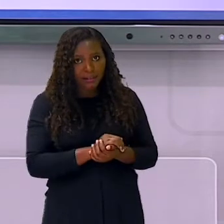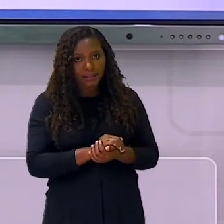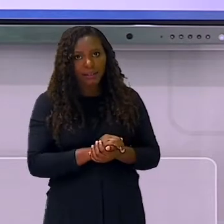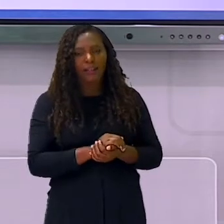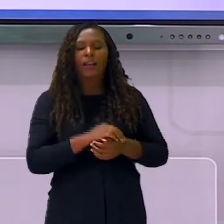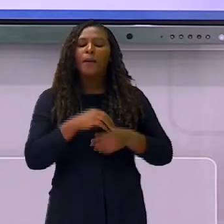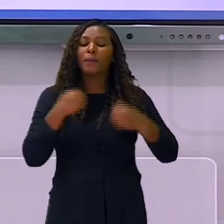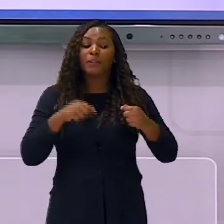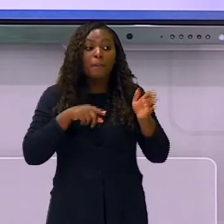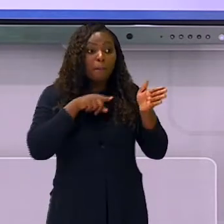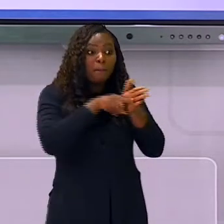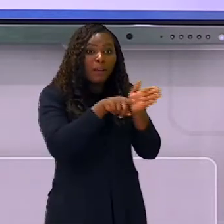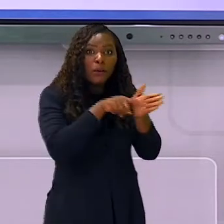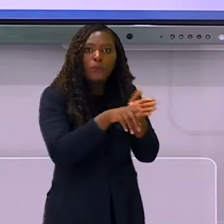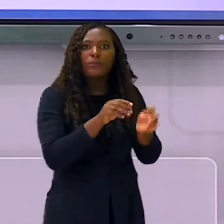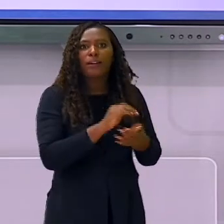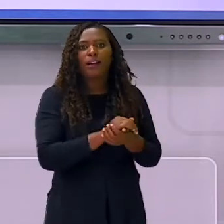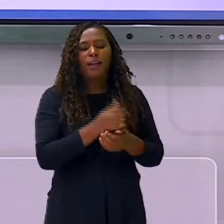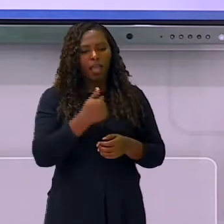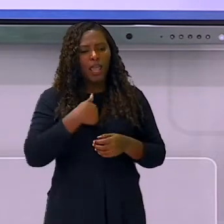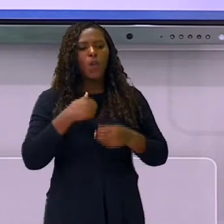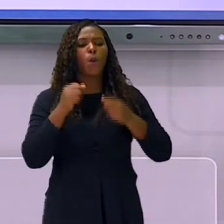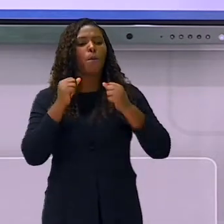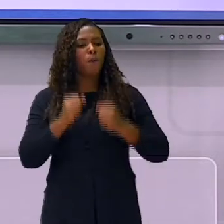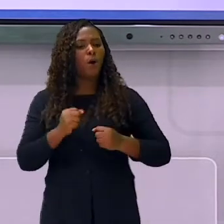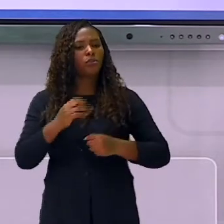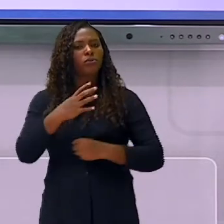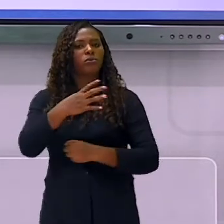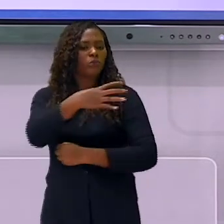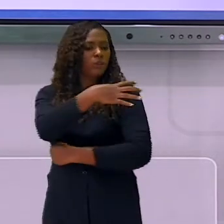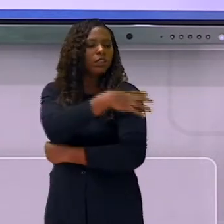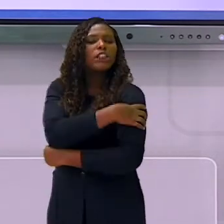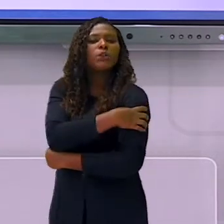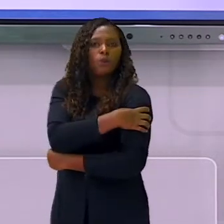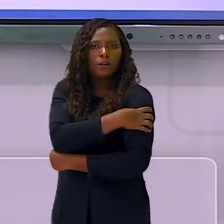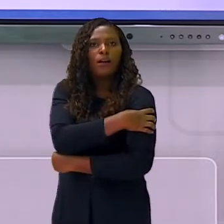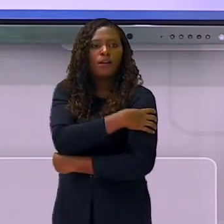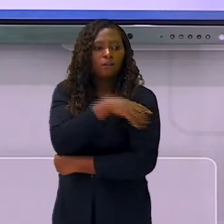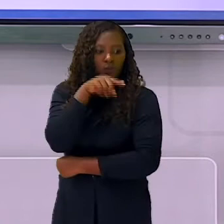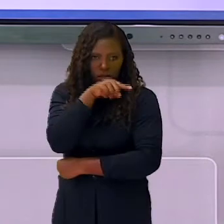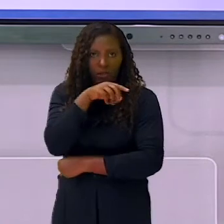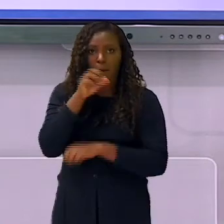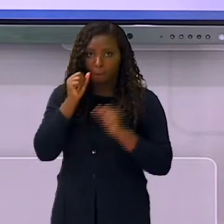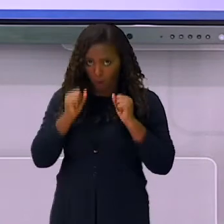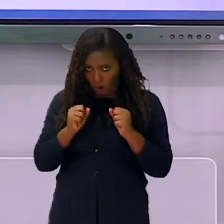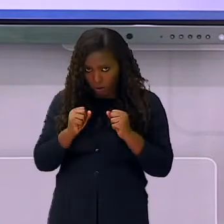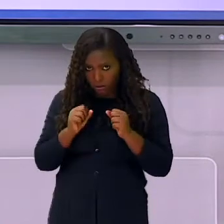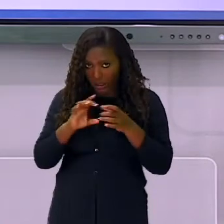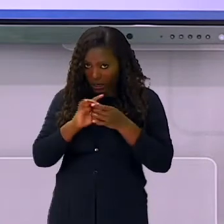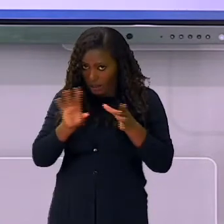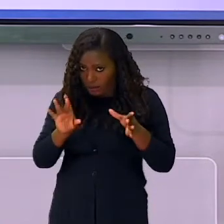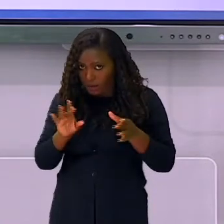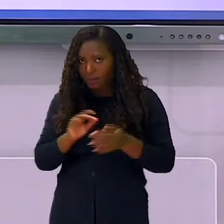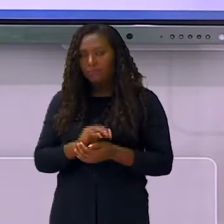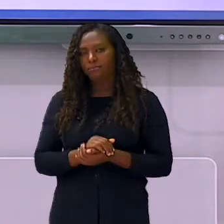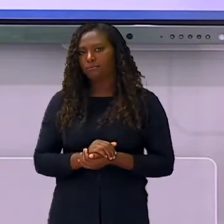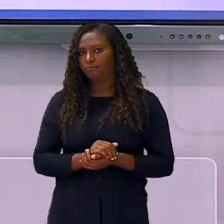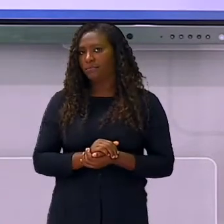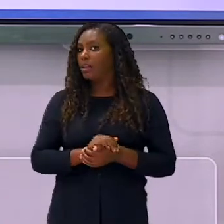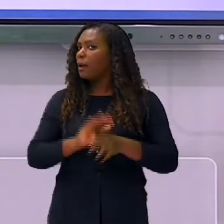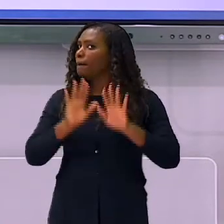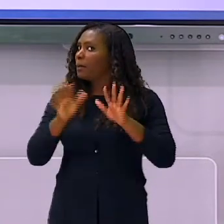de ajuda e se você pode segurá-la. Escute o que pode acontecer se você não